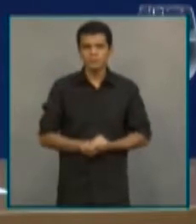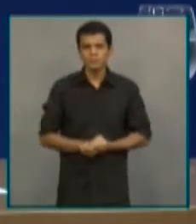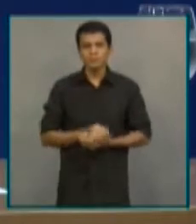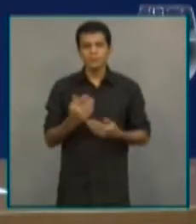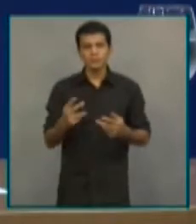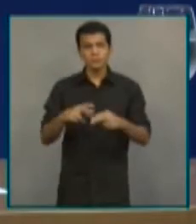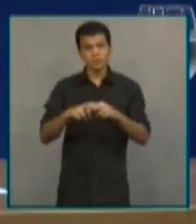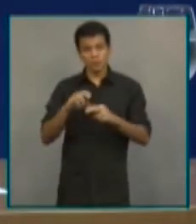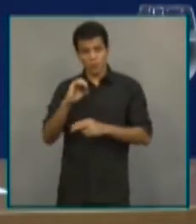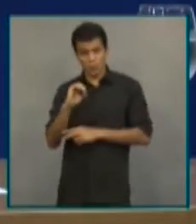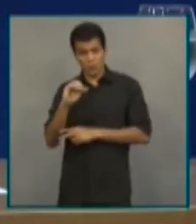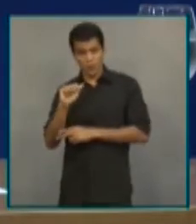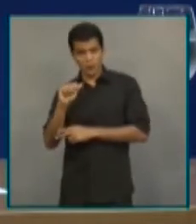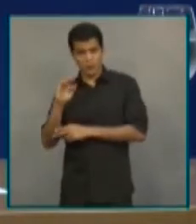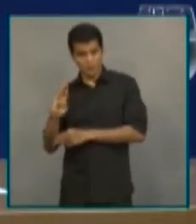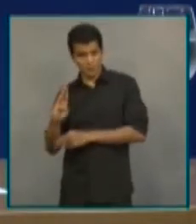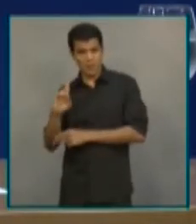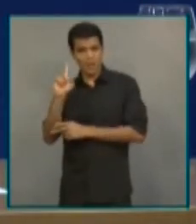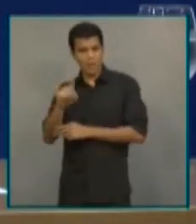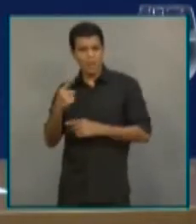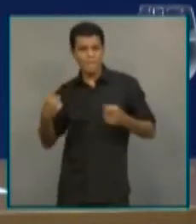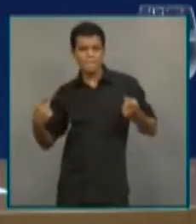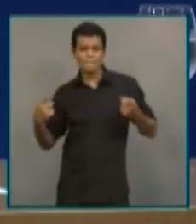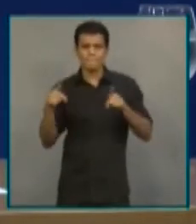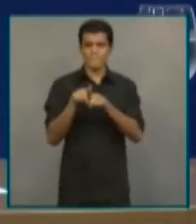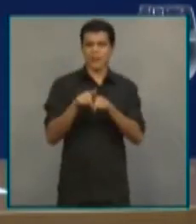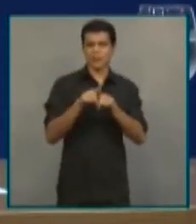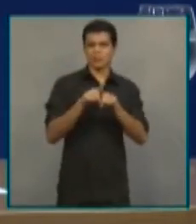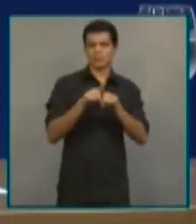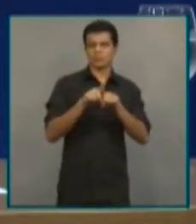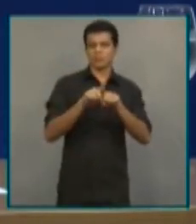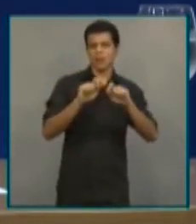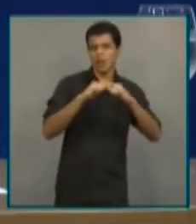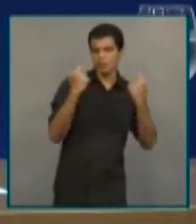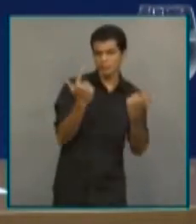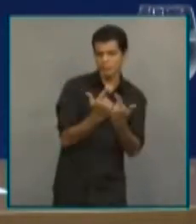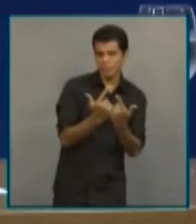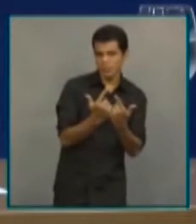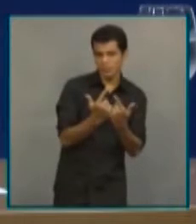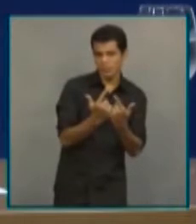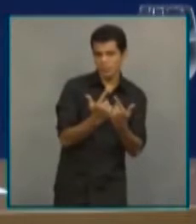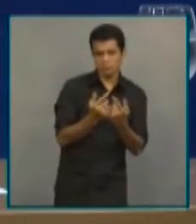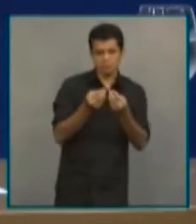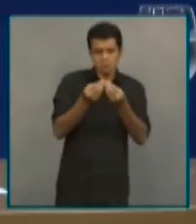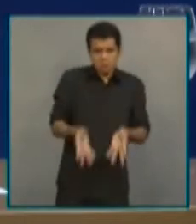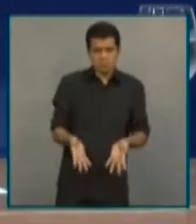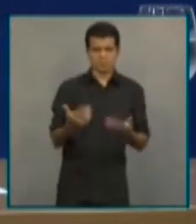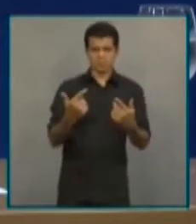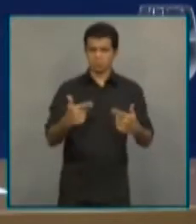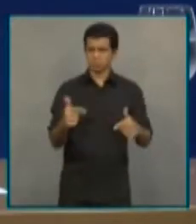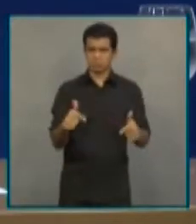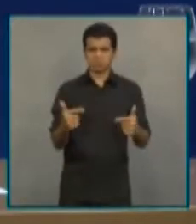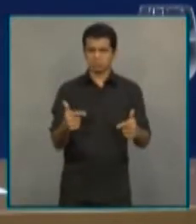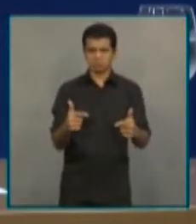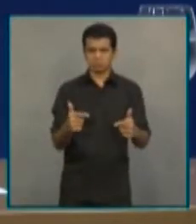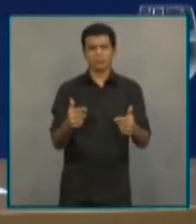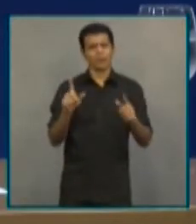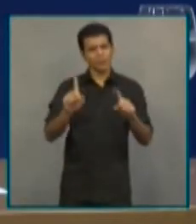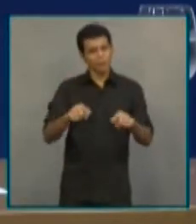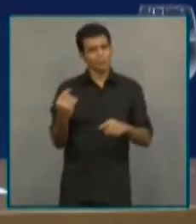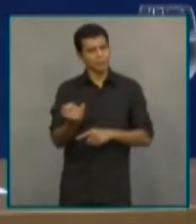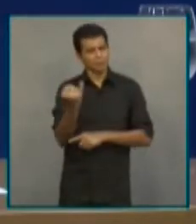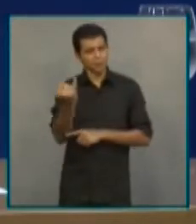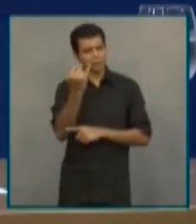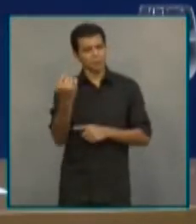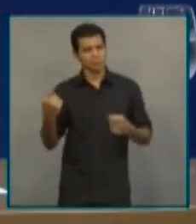Não teria ou não vejo prejuízo algum, e estou hoje muito feliz por entender que a Advocacia do